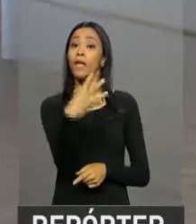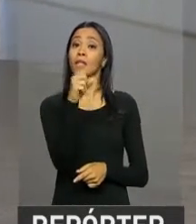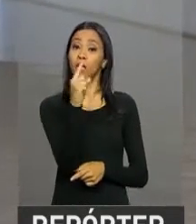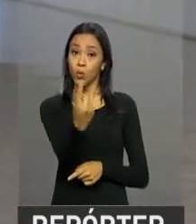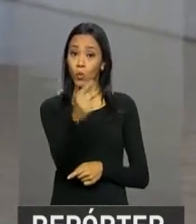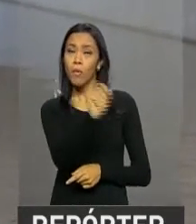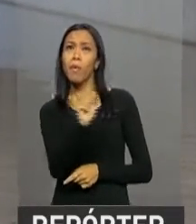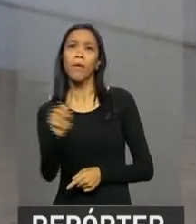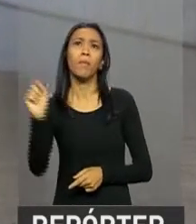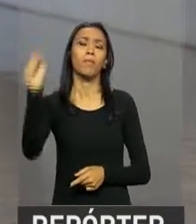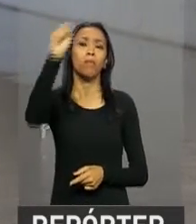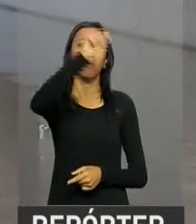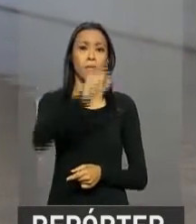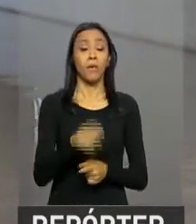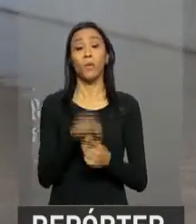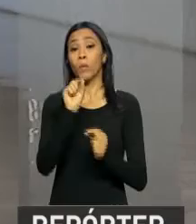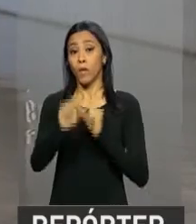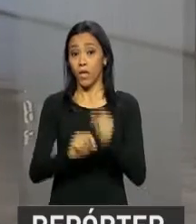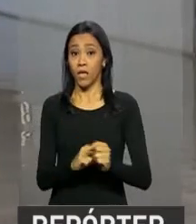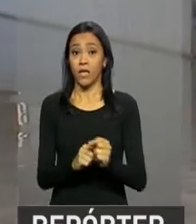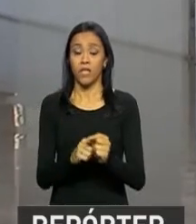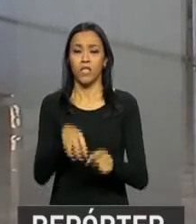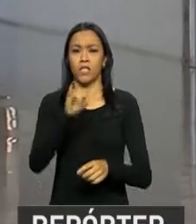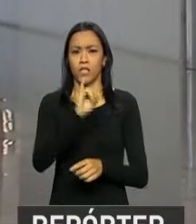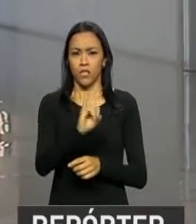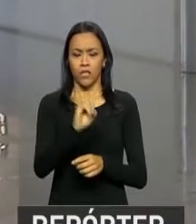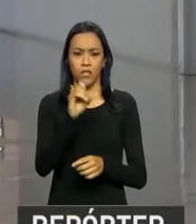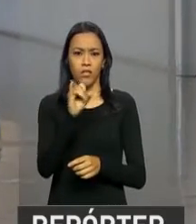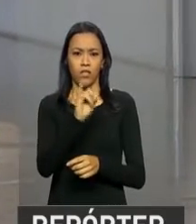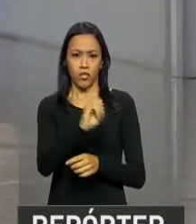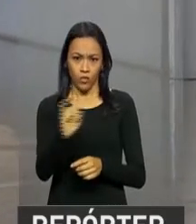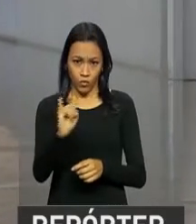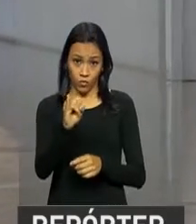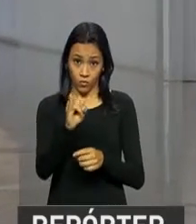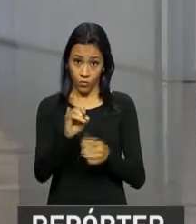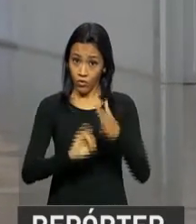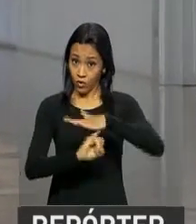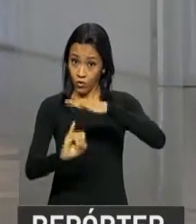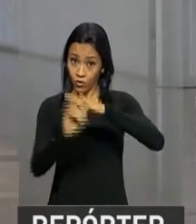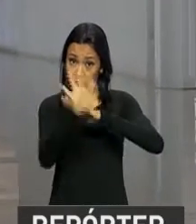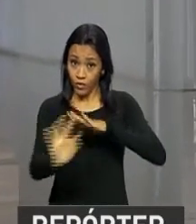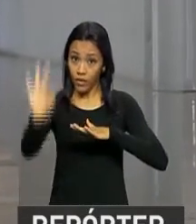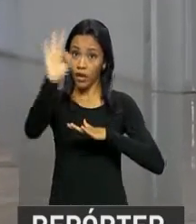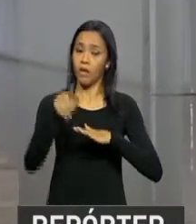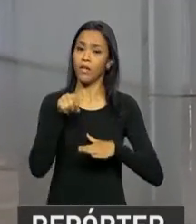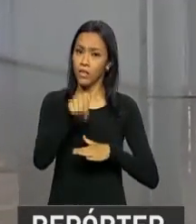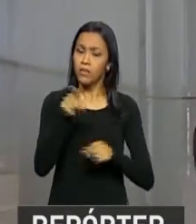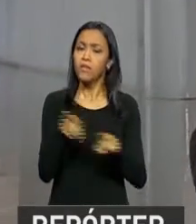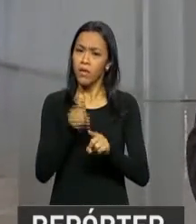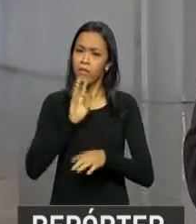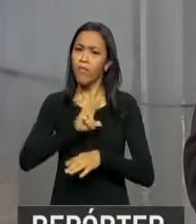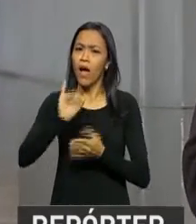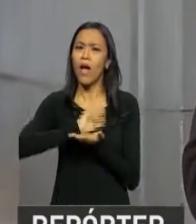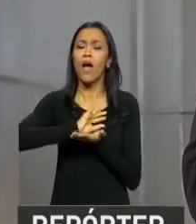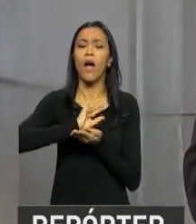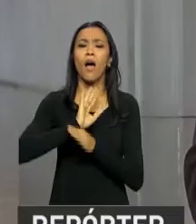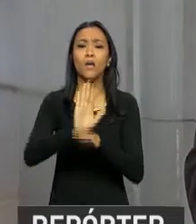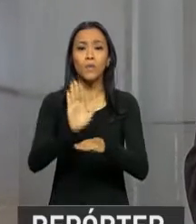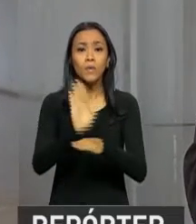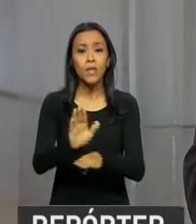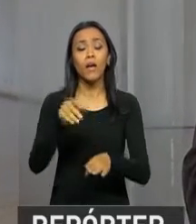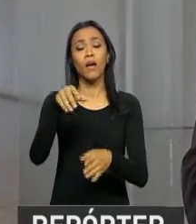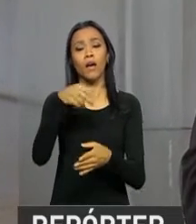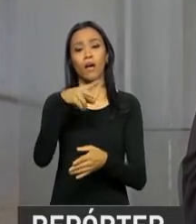educação, ciência e tecnologia. Esse recurso também deve atender a hospitais universitários e uma parte desse montante